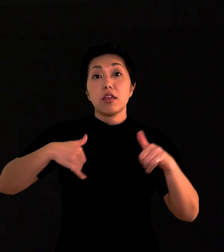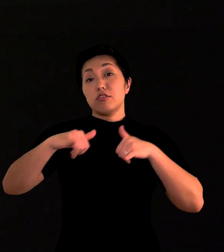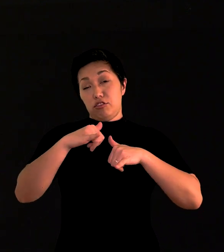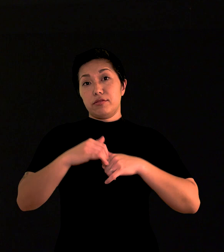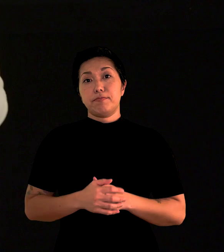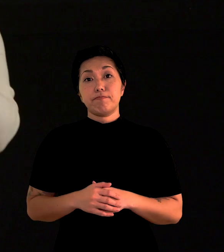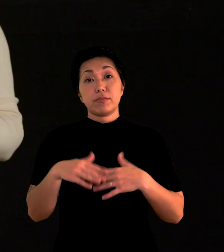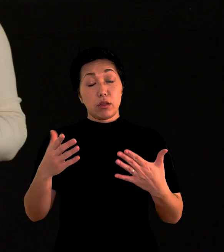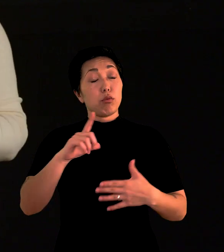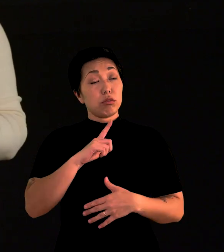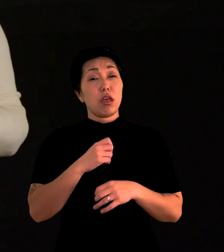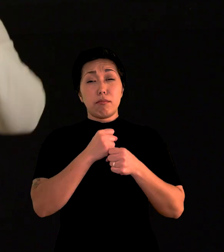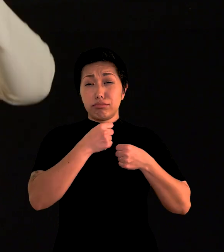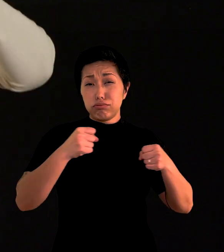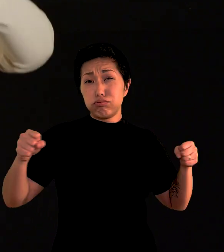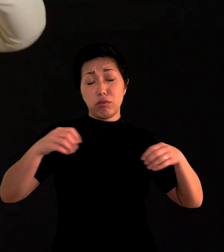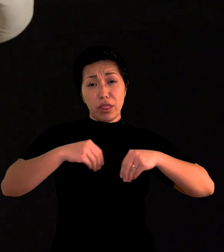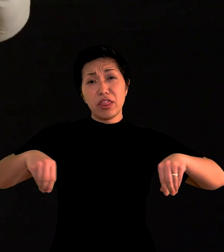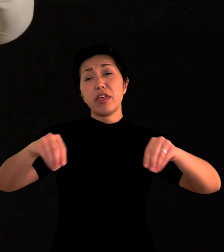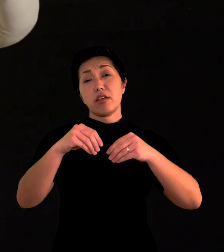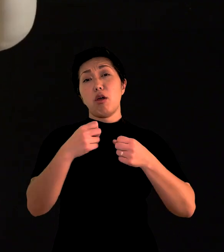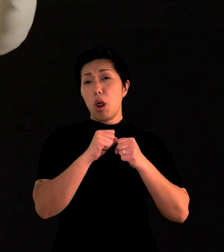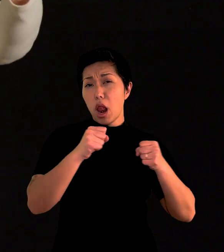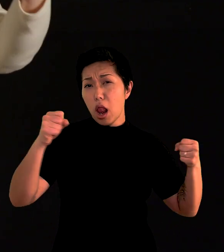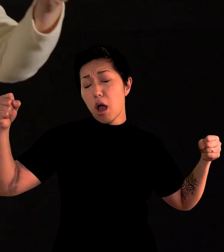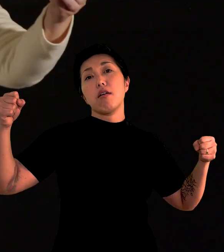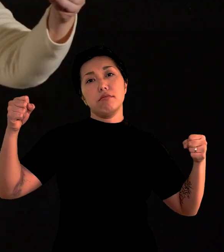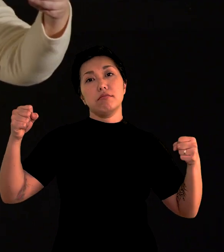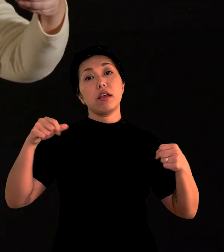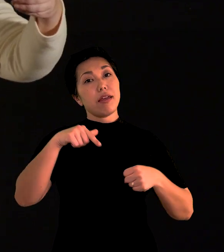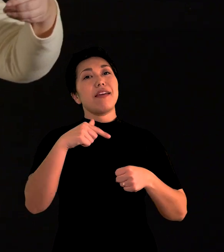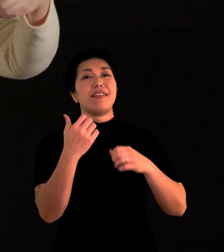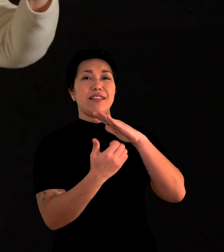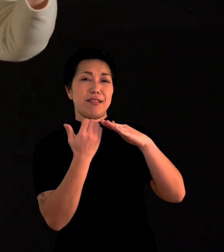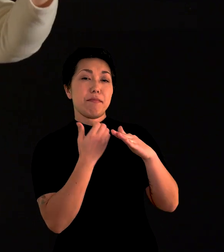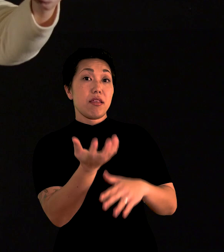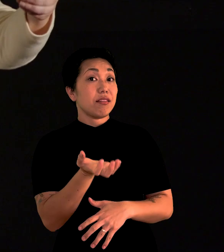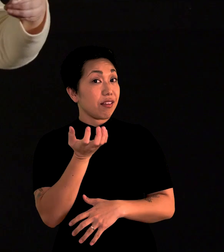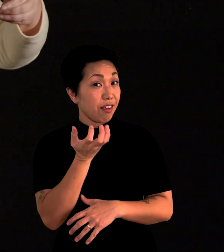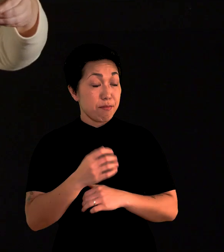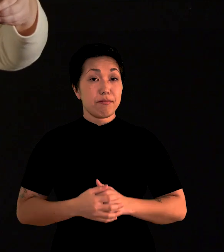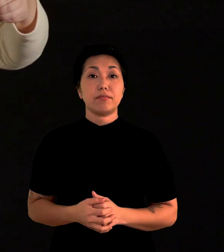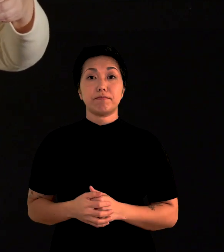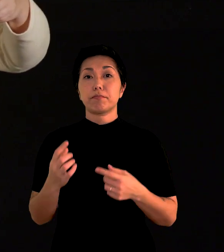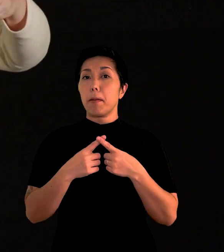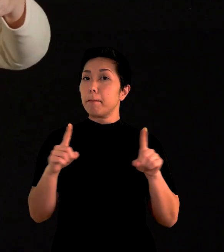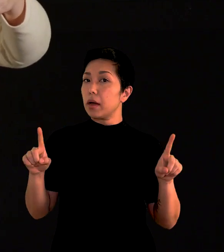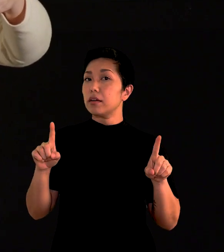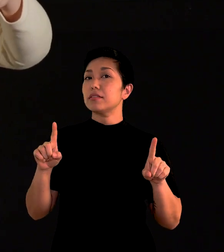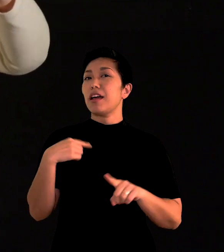almejada. Então, são vastos territórios que são ali almejados por esses